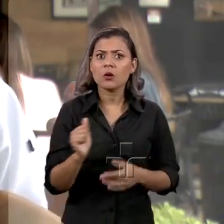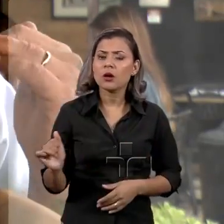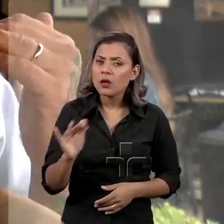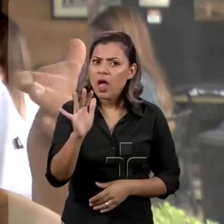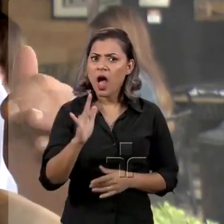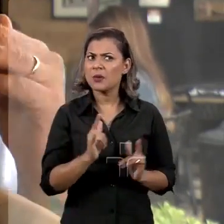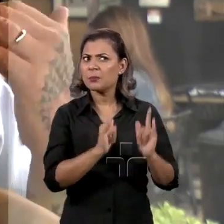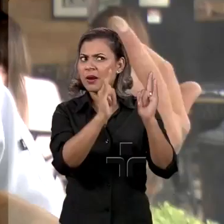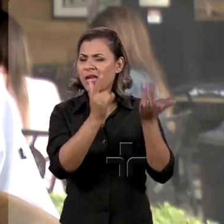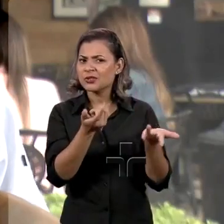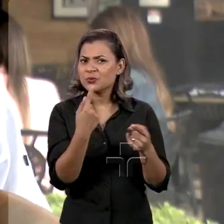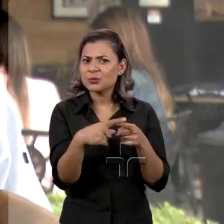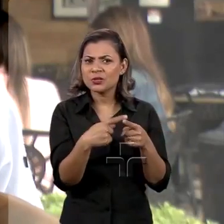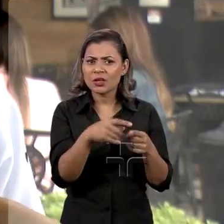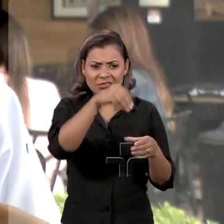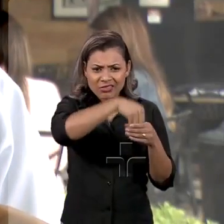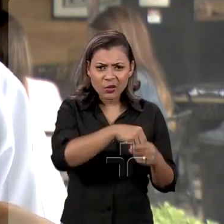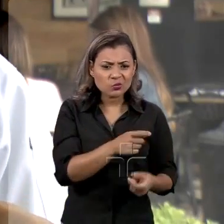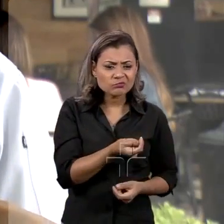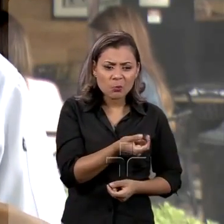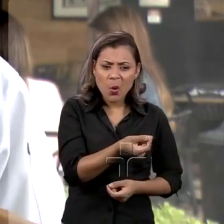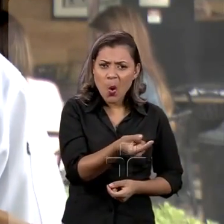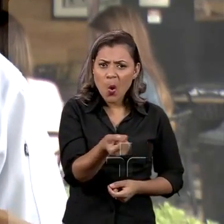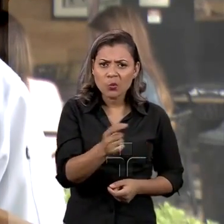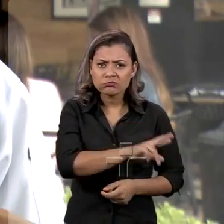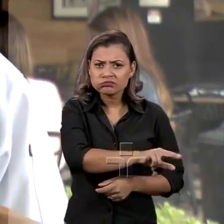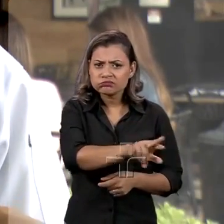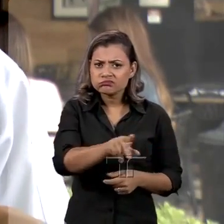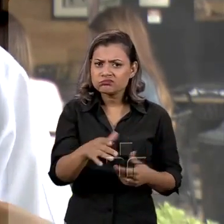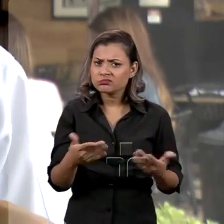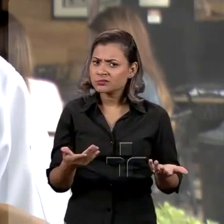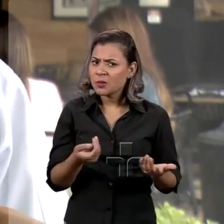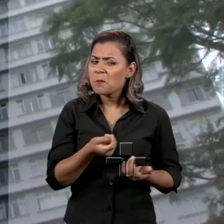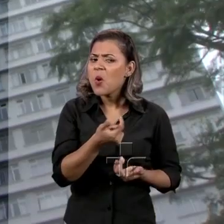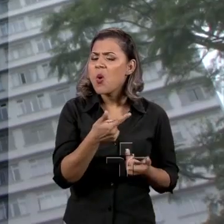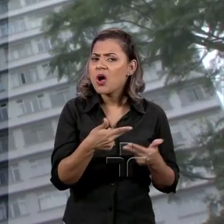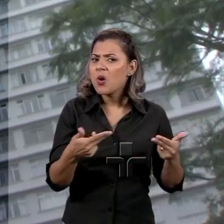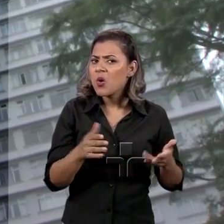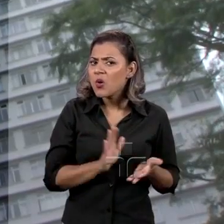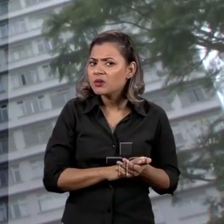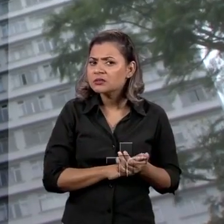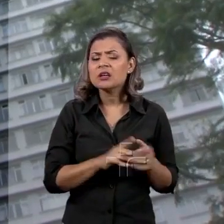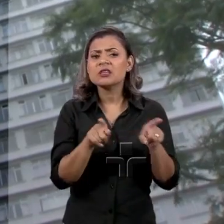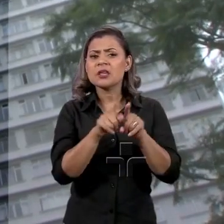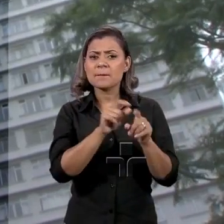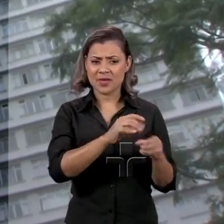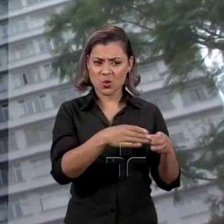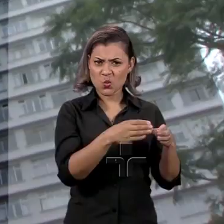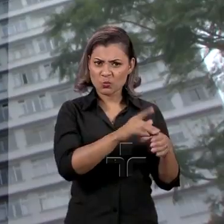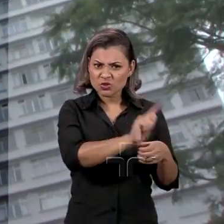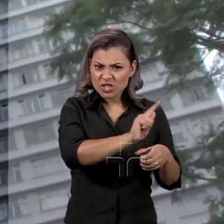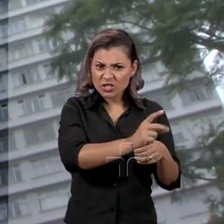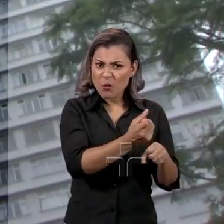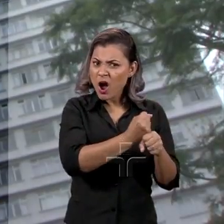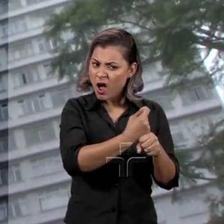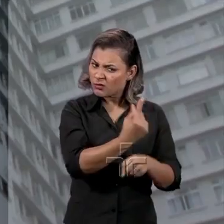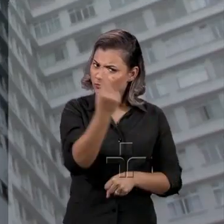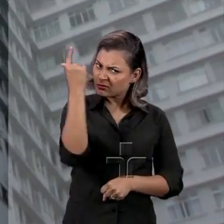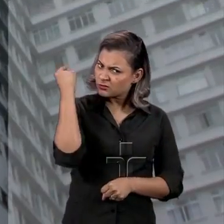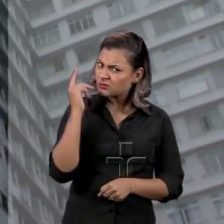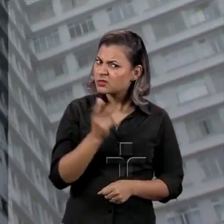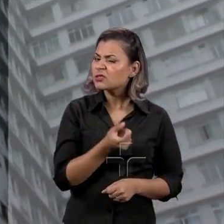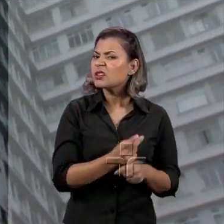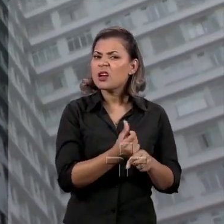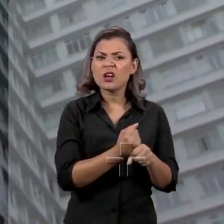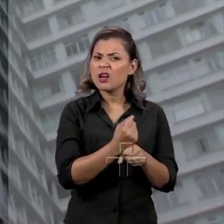para o pouco que o prédio oferece em relação à estrutura do prédio. O pessoal que está na gestão do prédio já está há muito tempo, já é